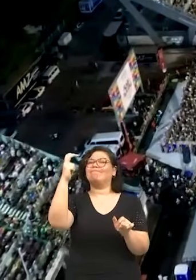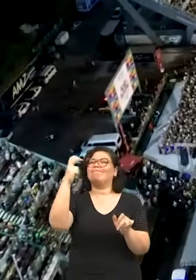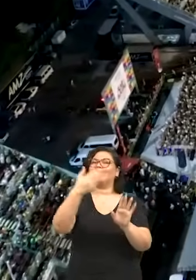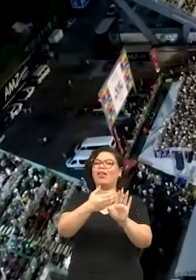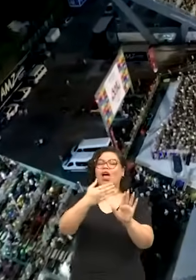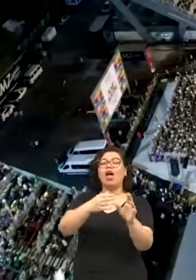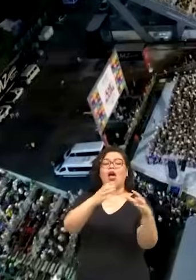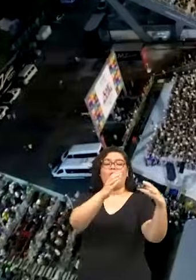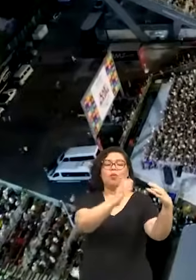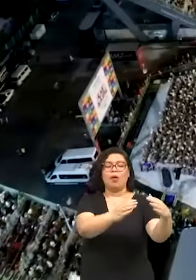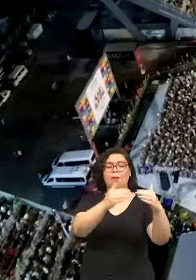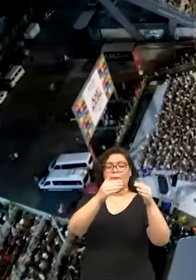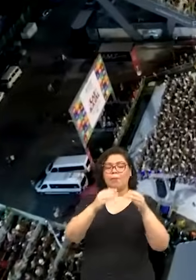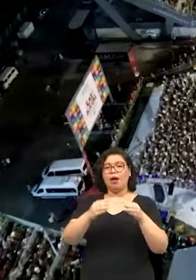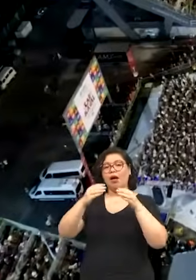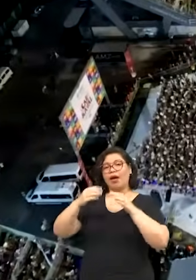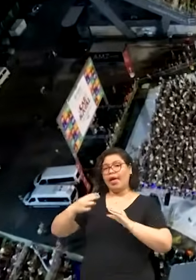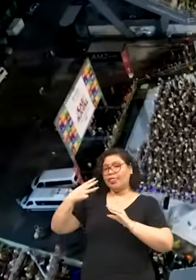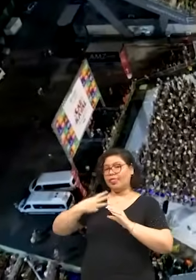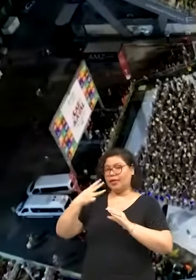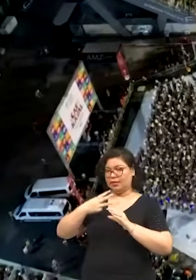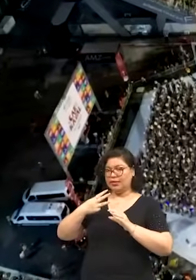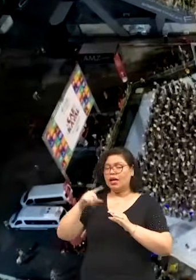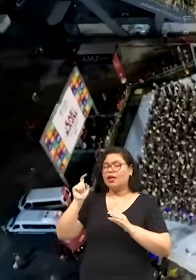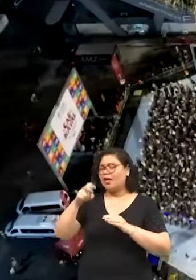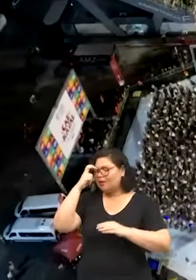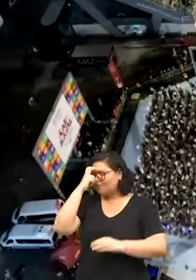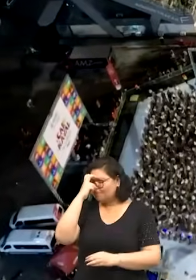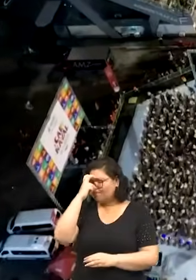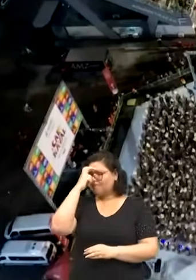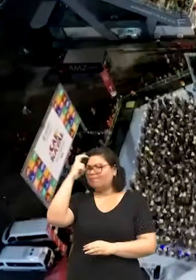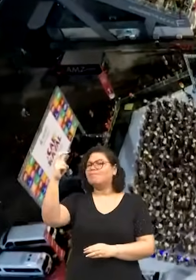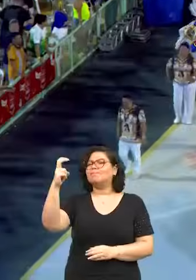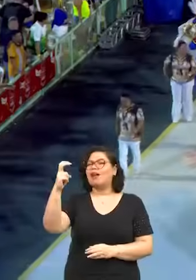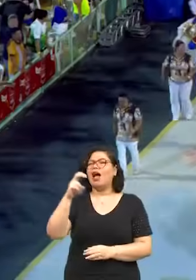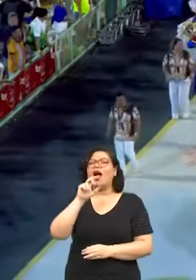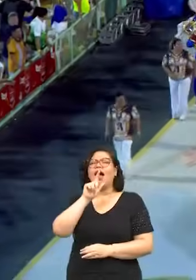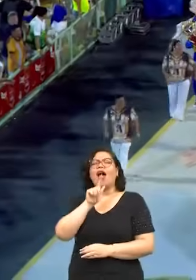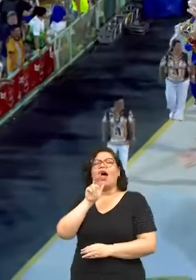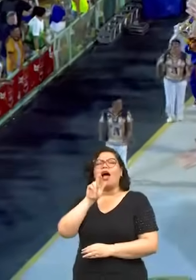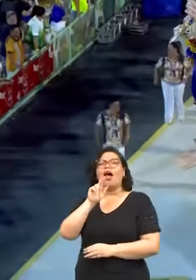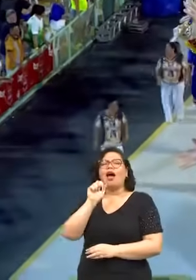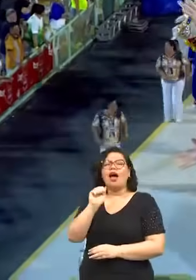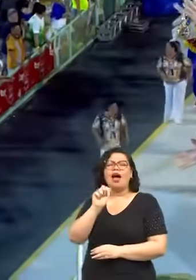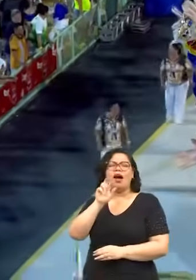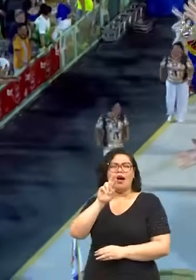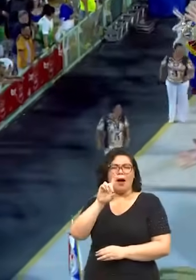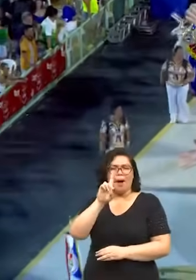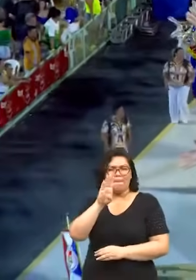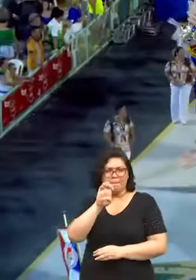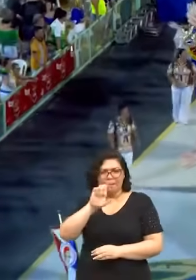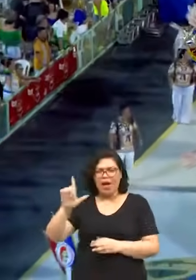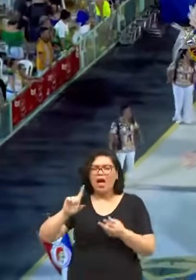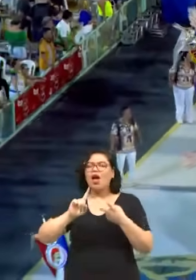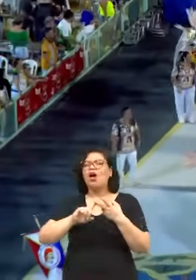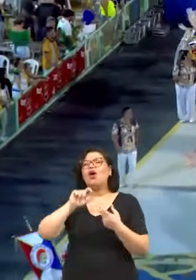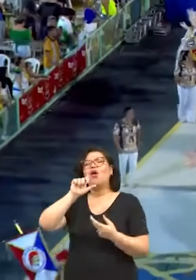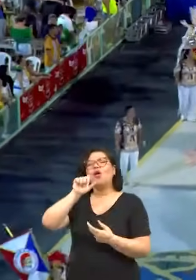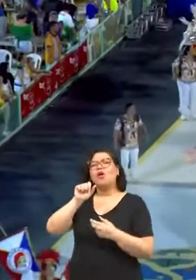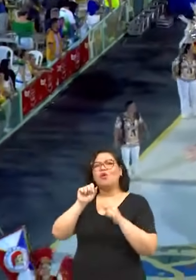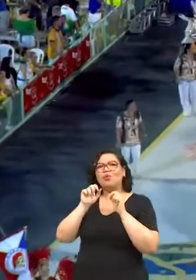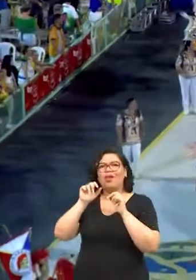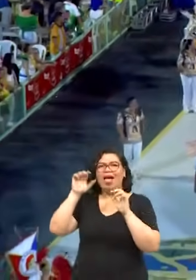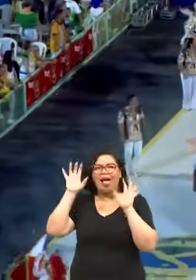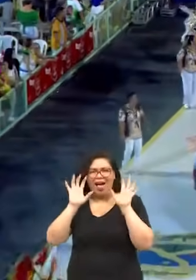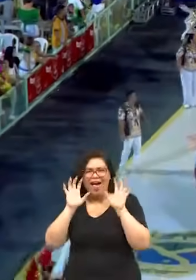nosso desfile. E aqui temos os gigantes, os Granabel, temos Albert Einstein, temos